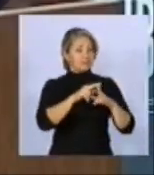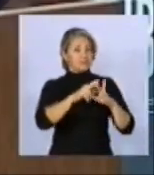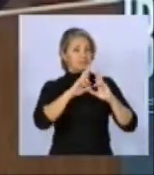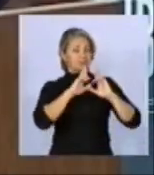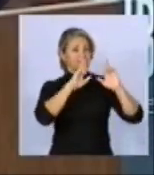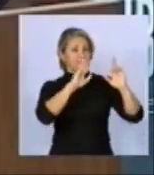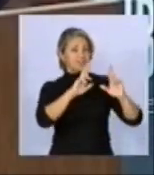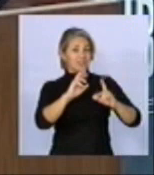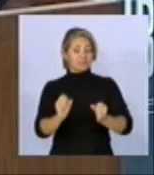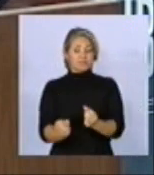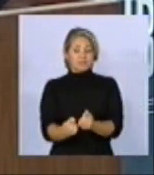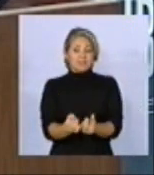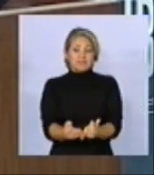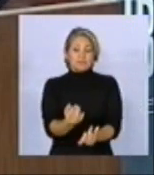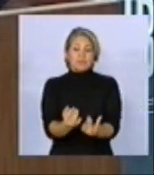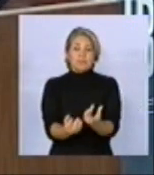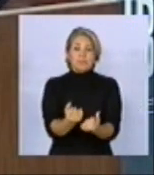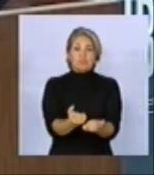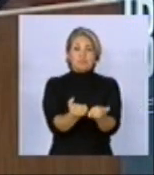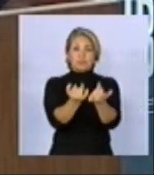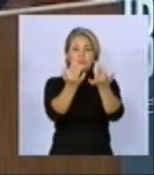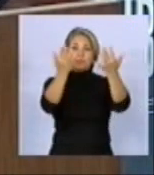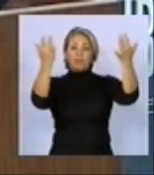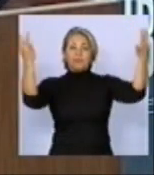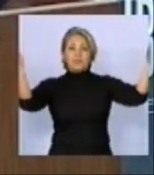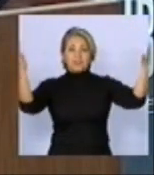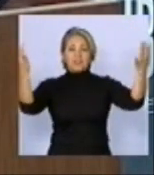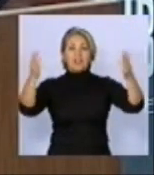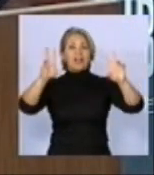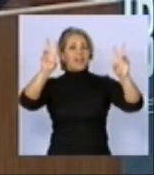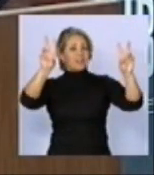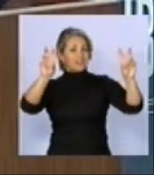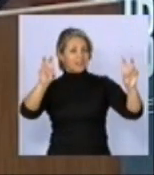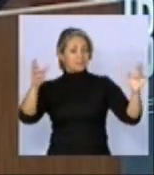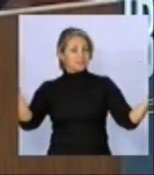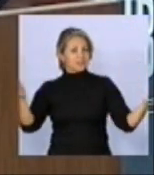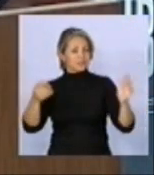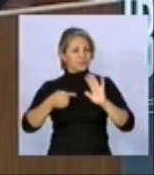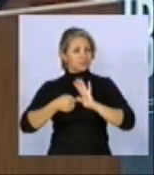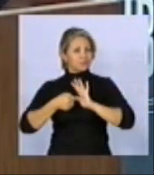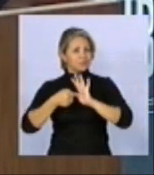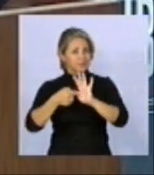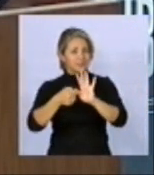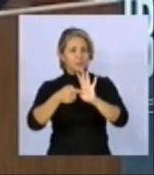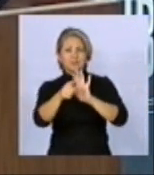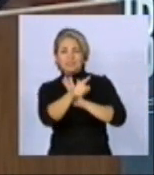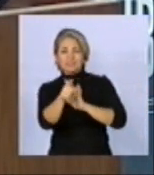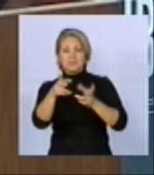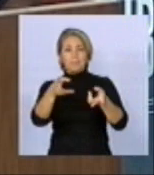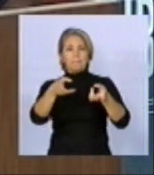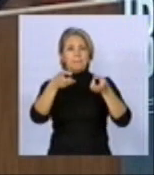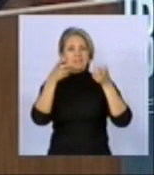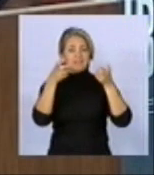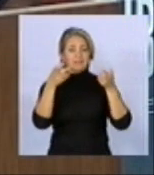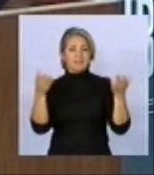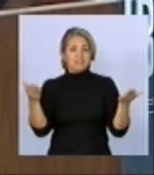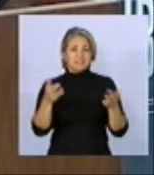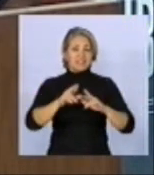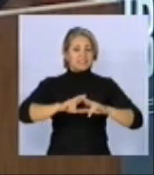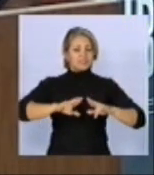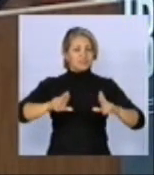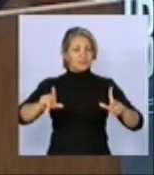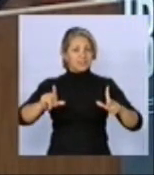dessa queimada dos Canaviais enfim temas que como os senhores Podem perceber escapam o suposto